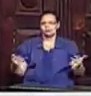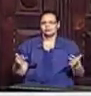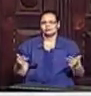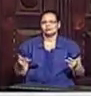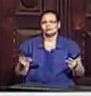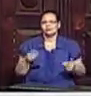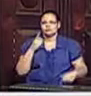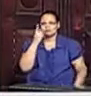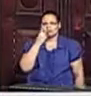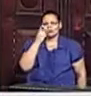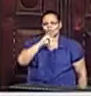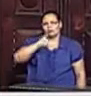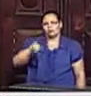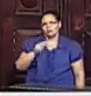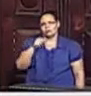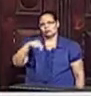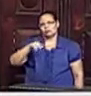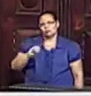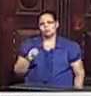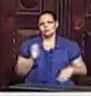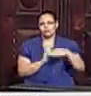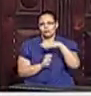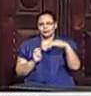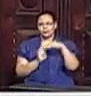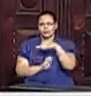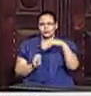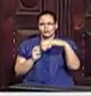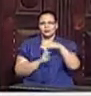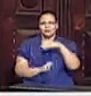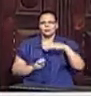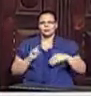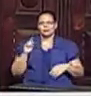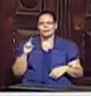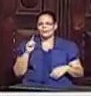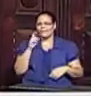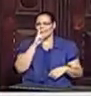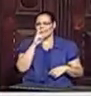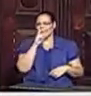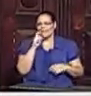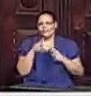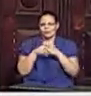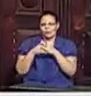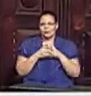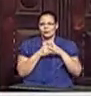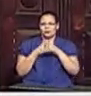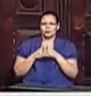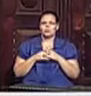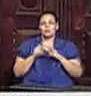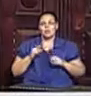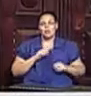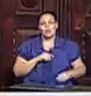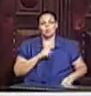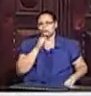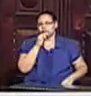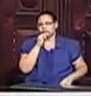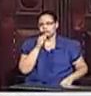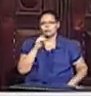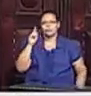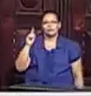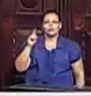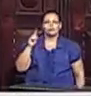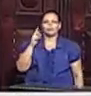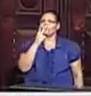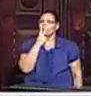tipo, deputado Jânio Mendes, uma empresa frigorífica de São Paulo que quer entregar em Vitória, sabe o que ela faz? dar a volta ao